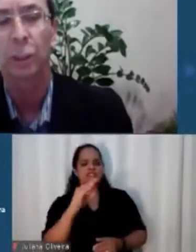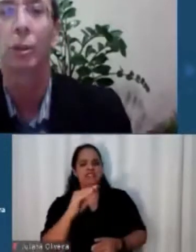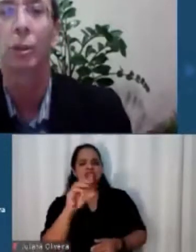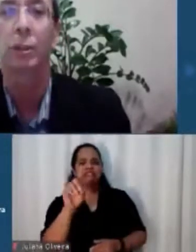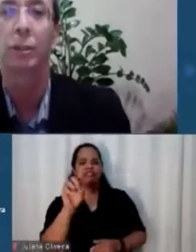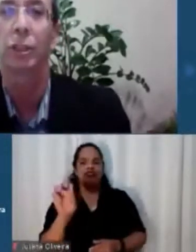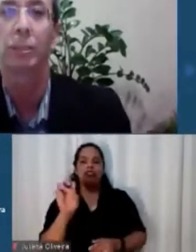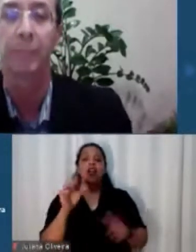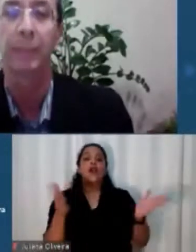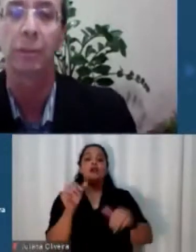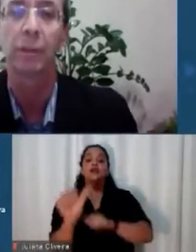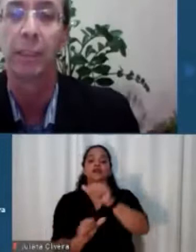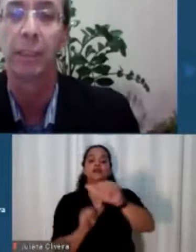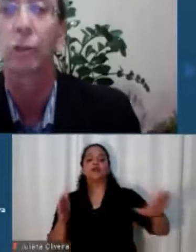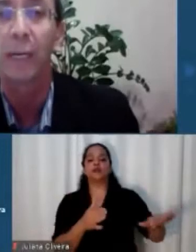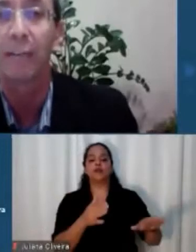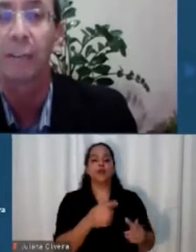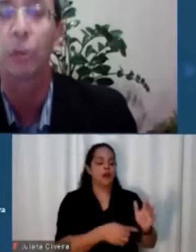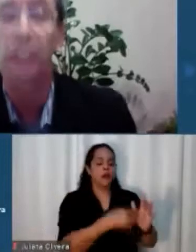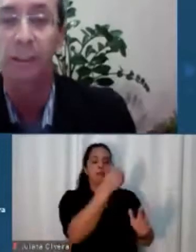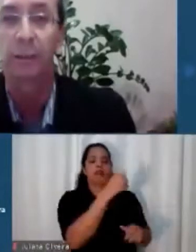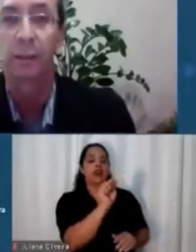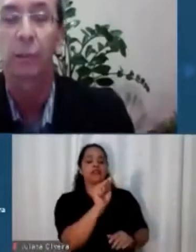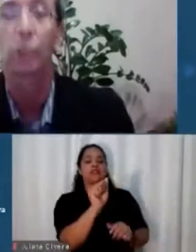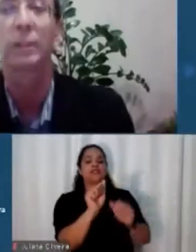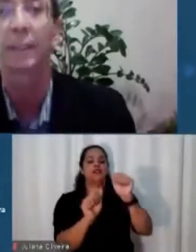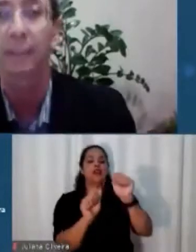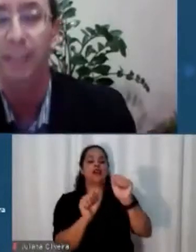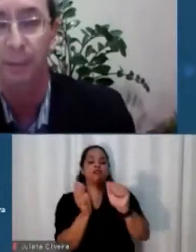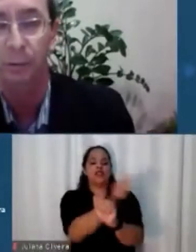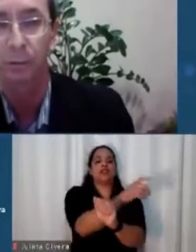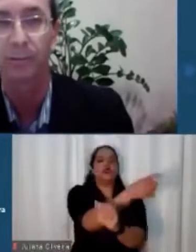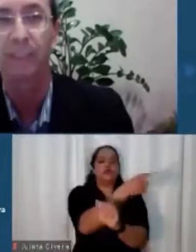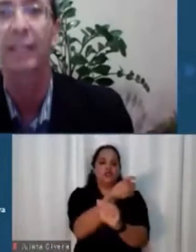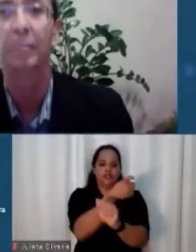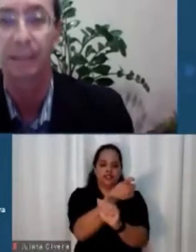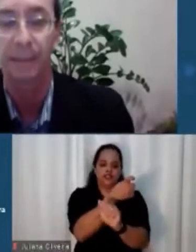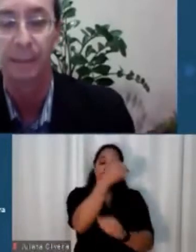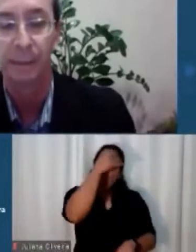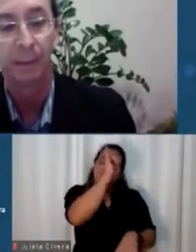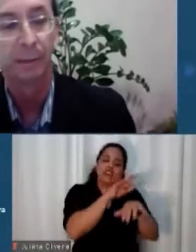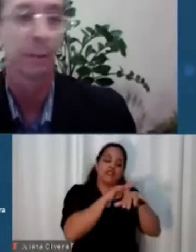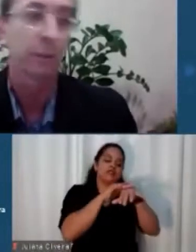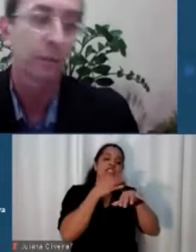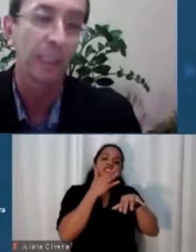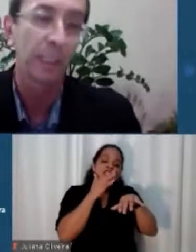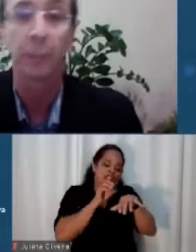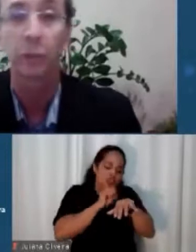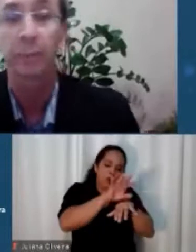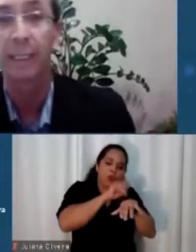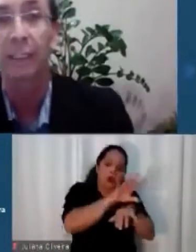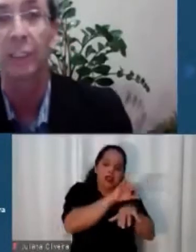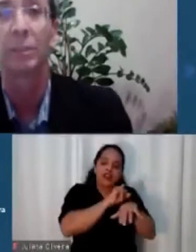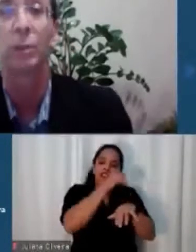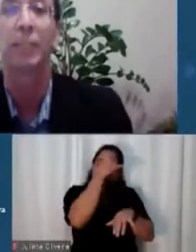hoje primeiro que antes do A vem o X, que é conter sangramento, evitar a perda. Se lá no pré-hospitalar já diminui